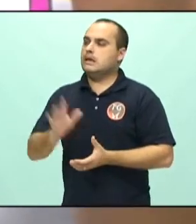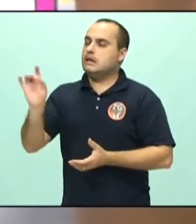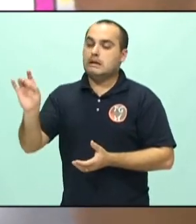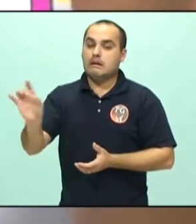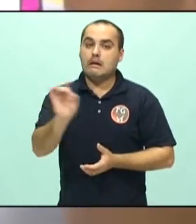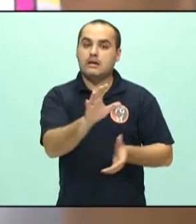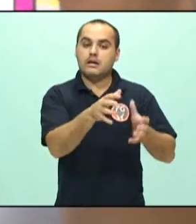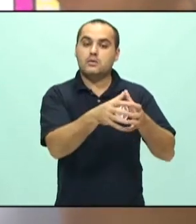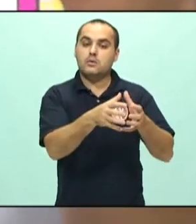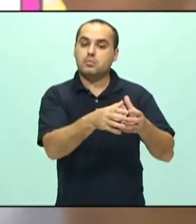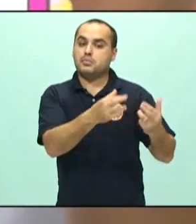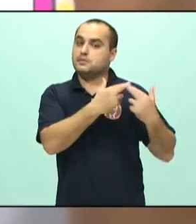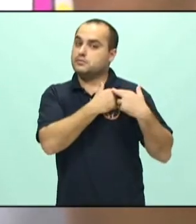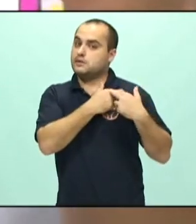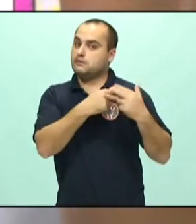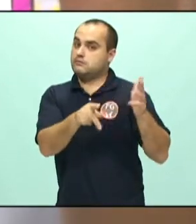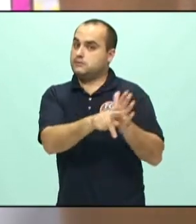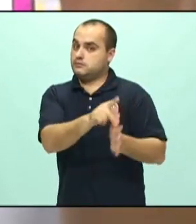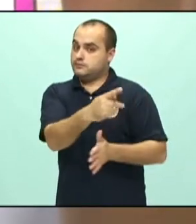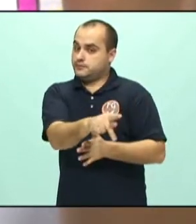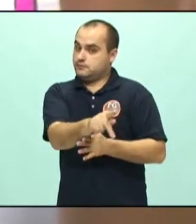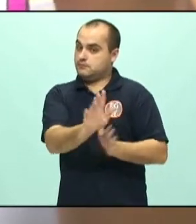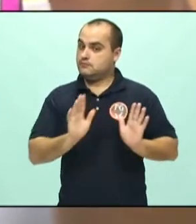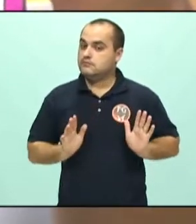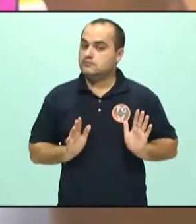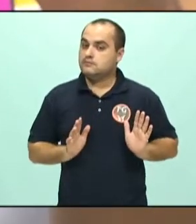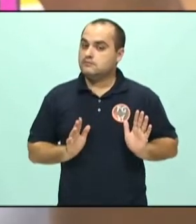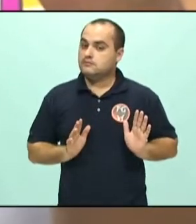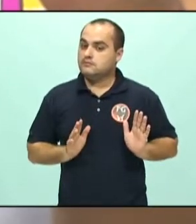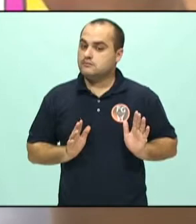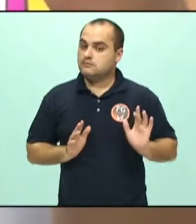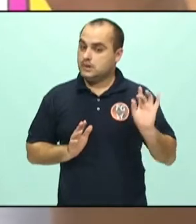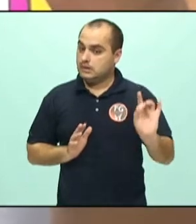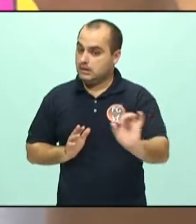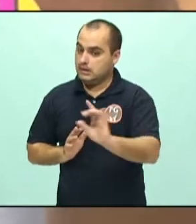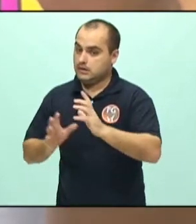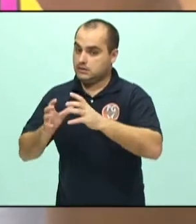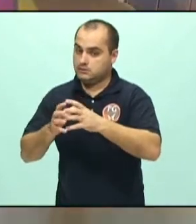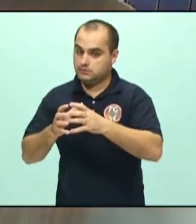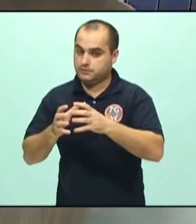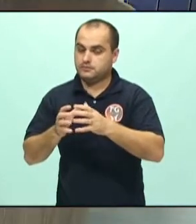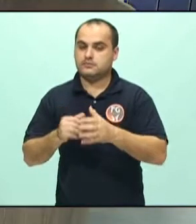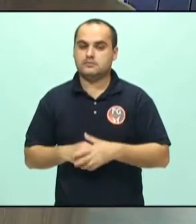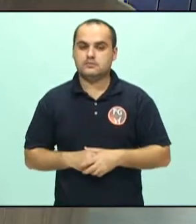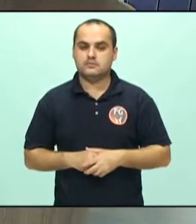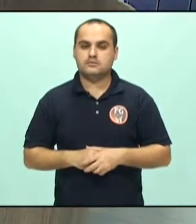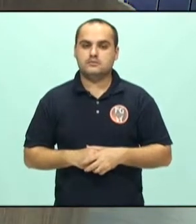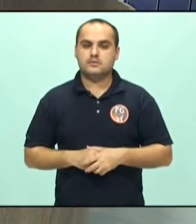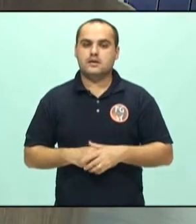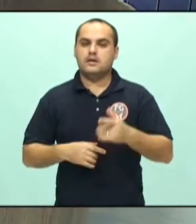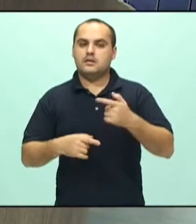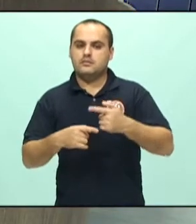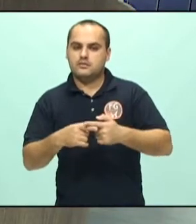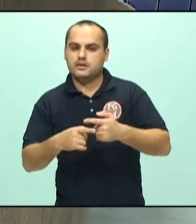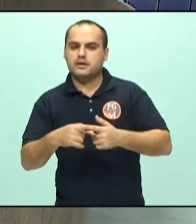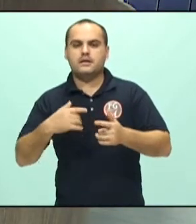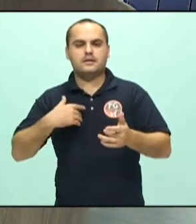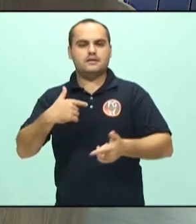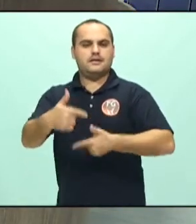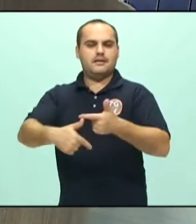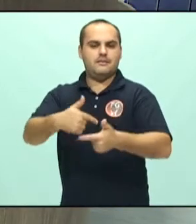seu. Cada grupo faz o seu. Cada grupo faz o seu. Então, eles são os responsáveis. Porque quando a gente trabalha com os